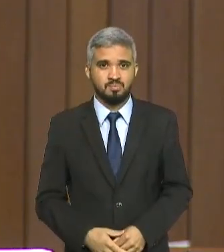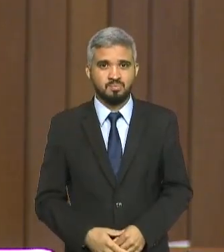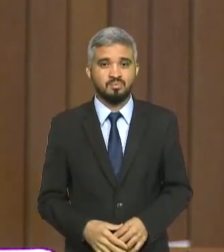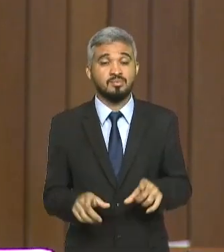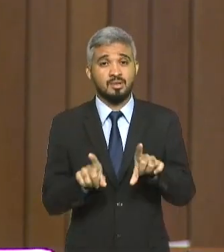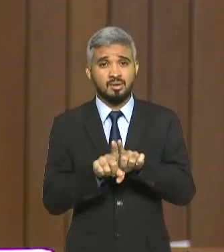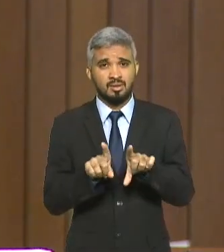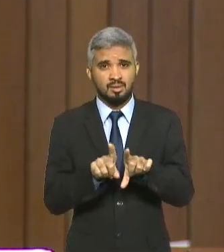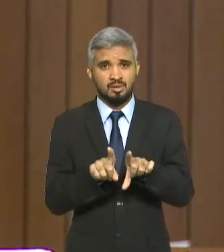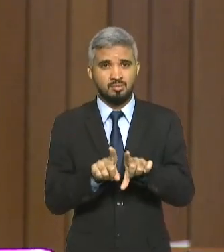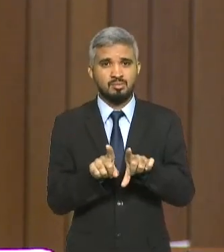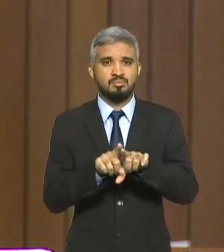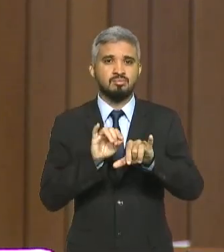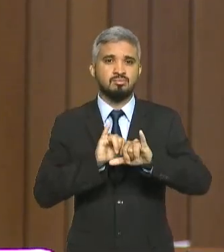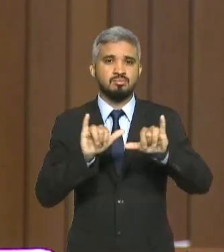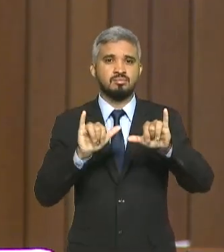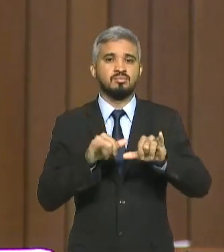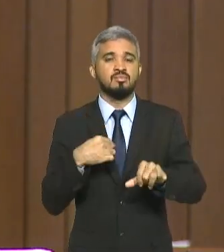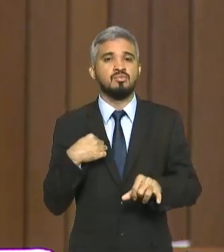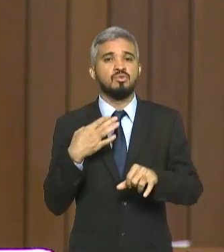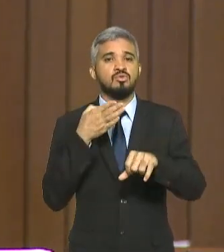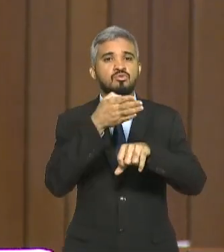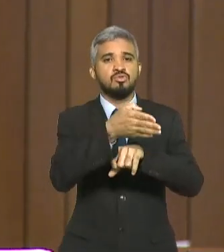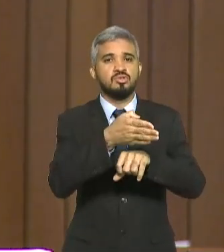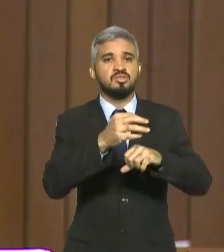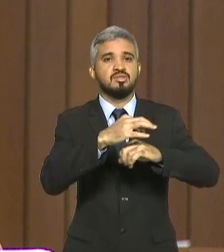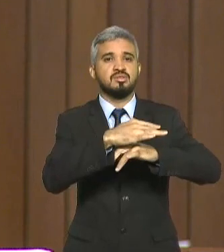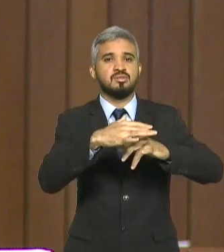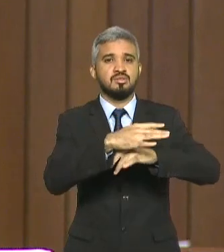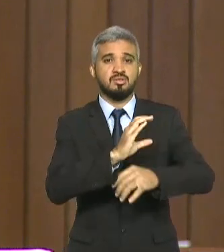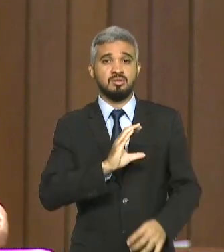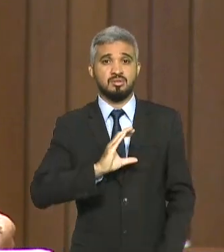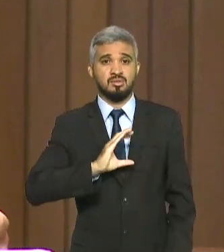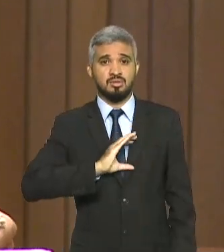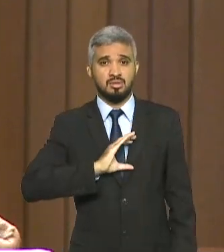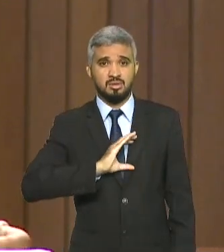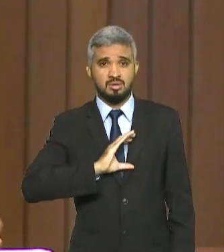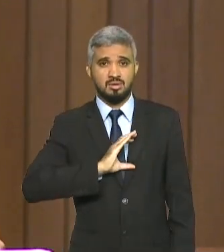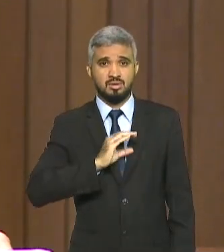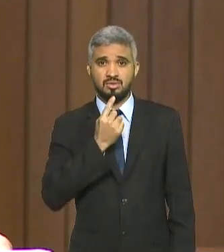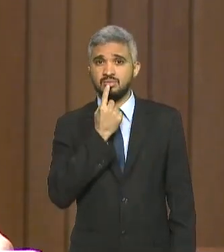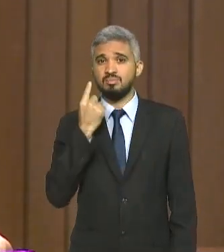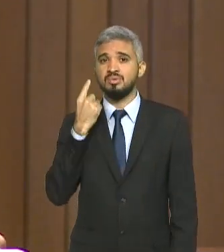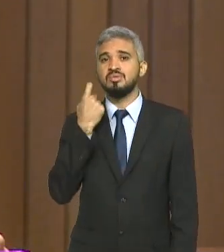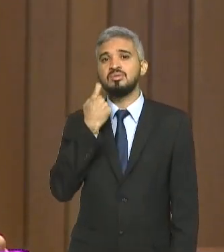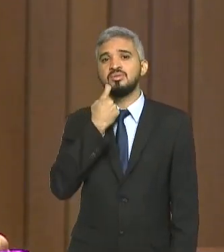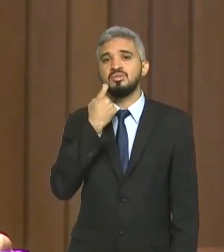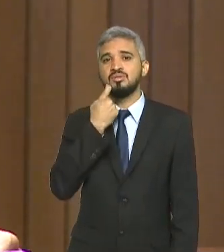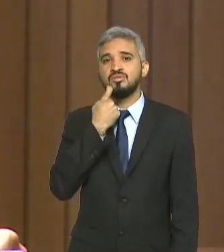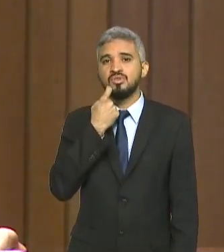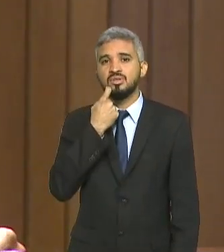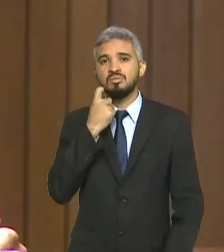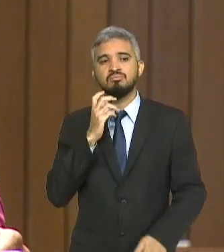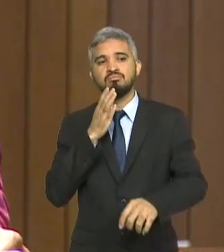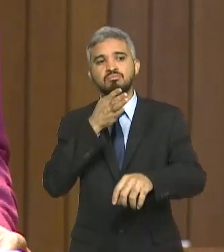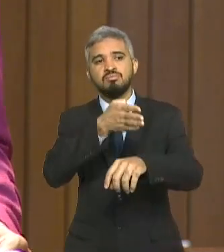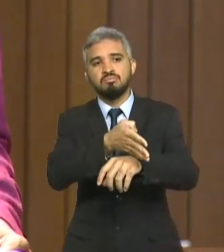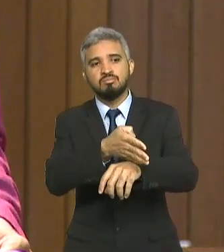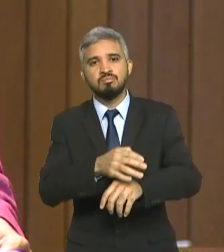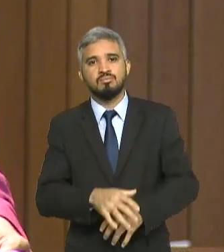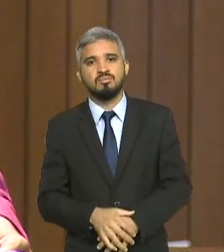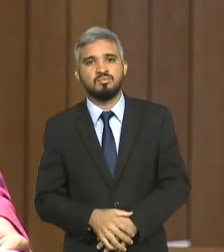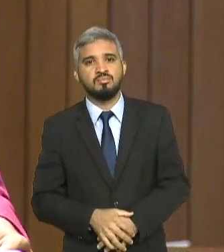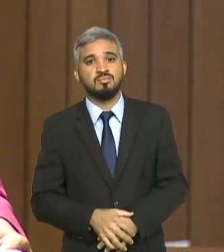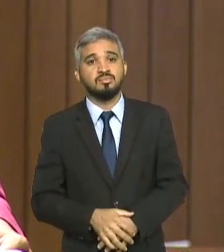ressaltar que eu estive em Caxias, na cidade de Caxias, na última sexta-feira, e lá eu tive a oportunidade de